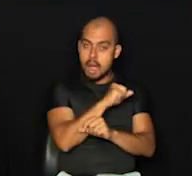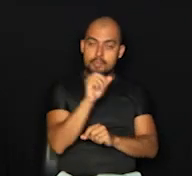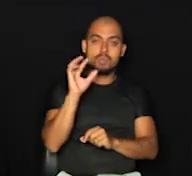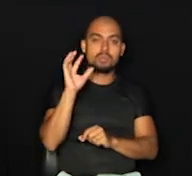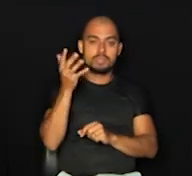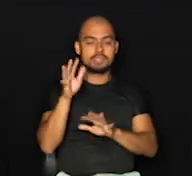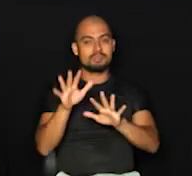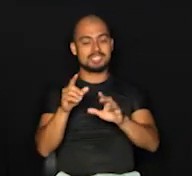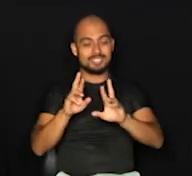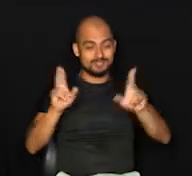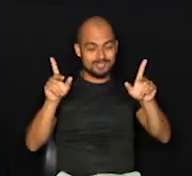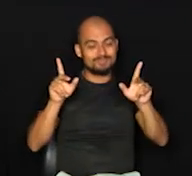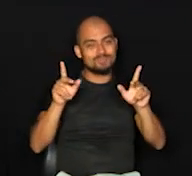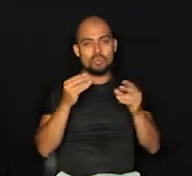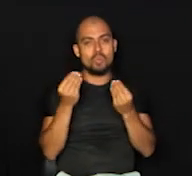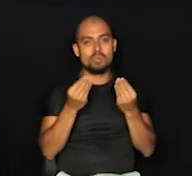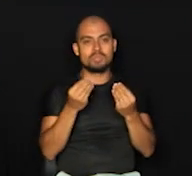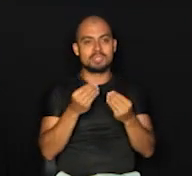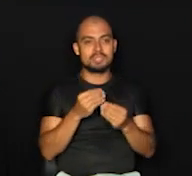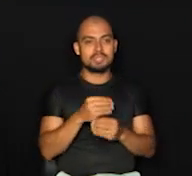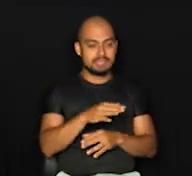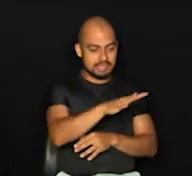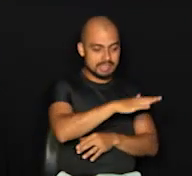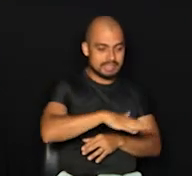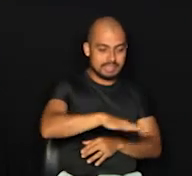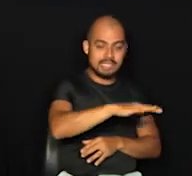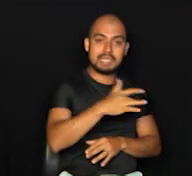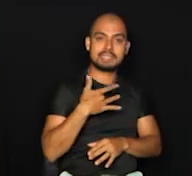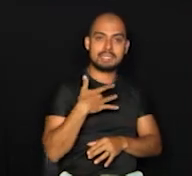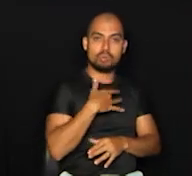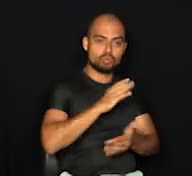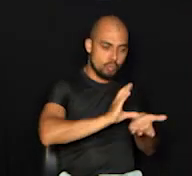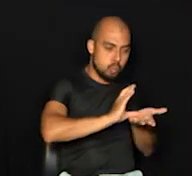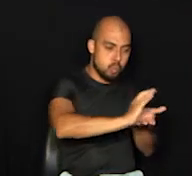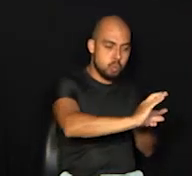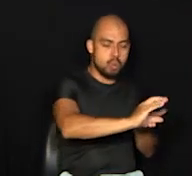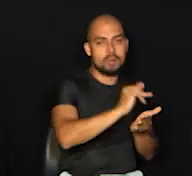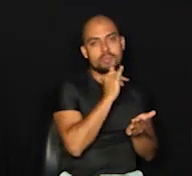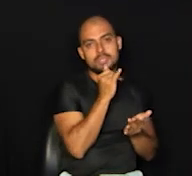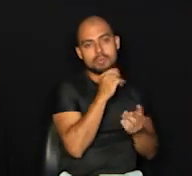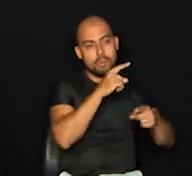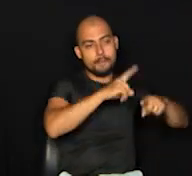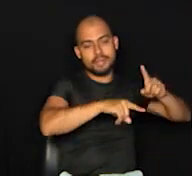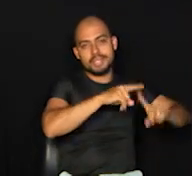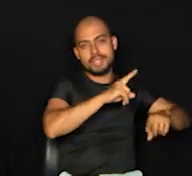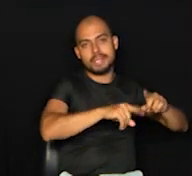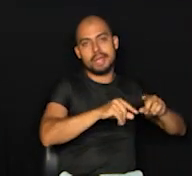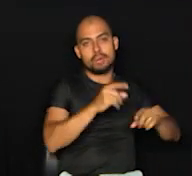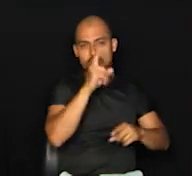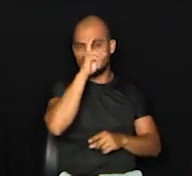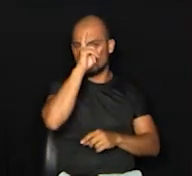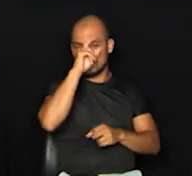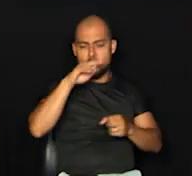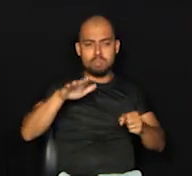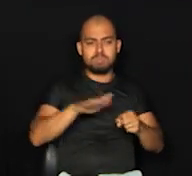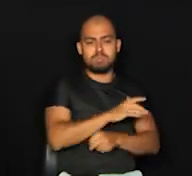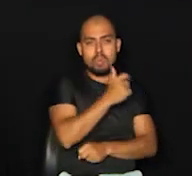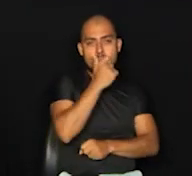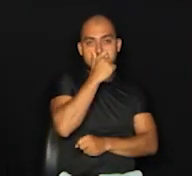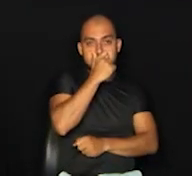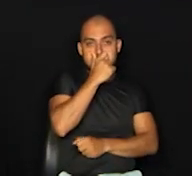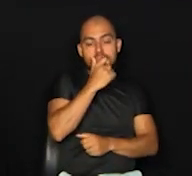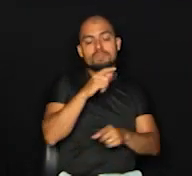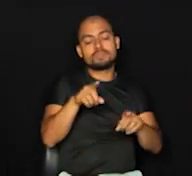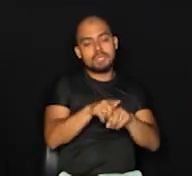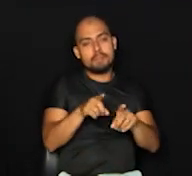poderia ser diferente, né? A saúde com mais investimentos para os insumos, os hospitais sobrecarregados, questão